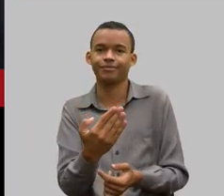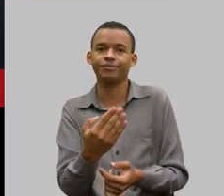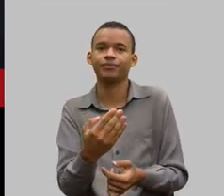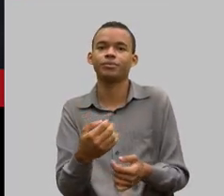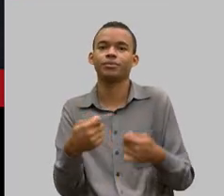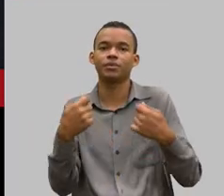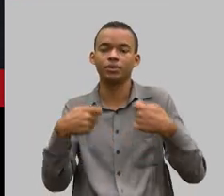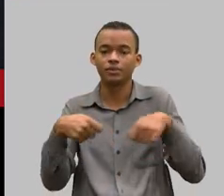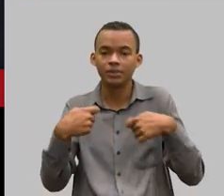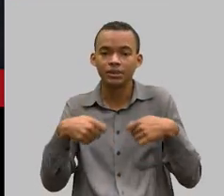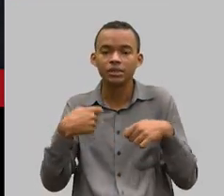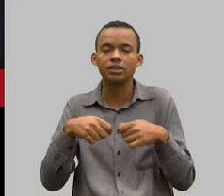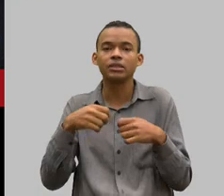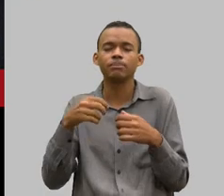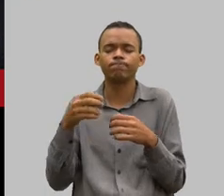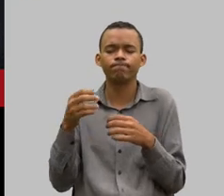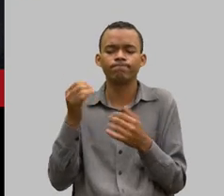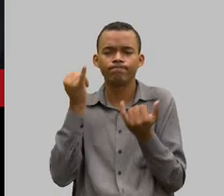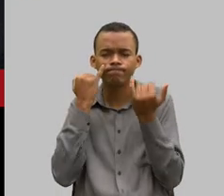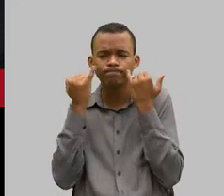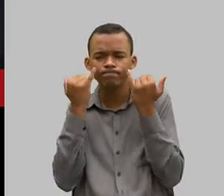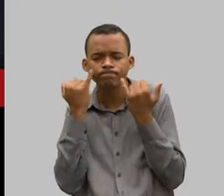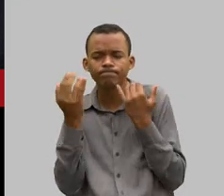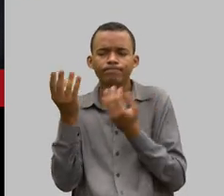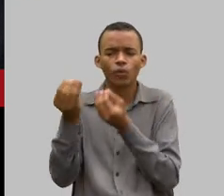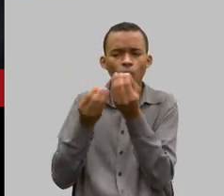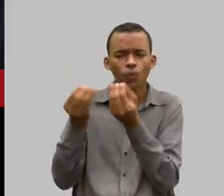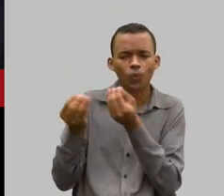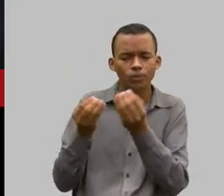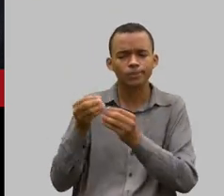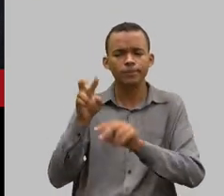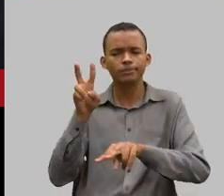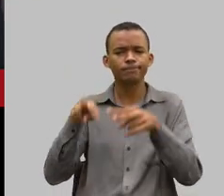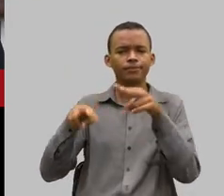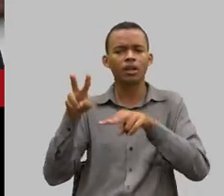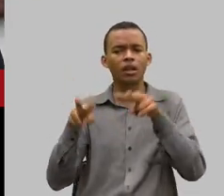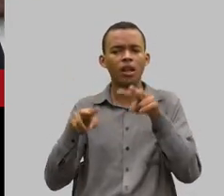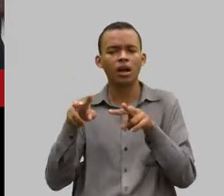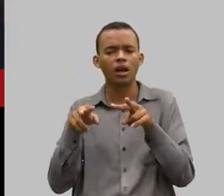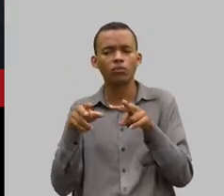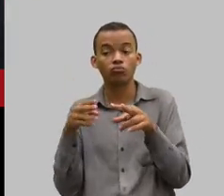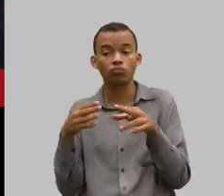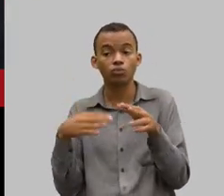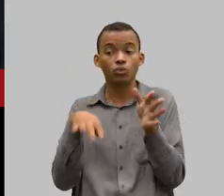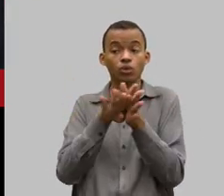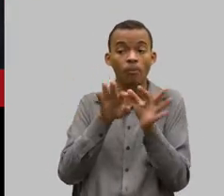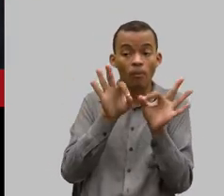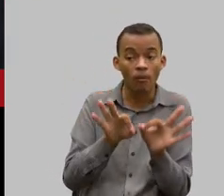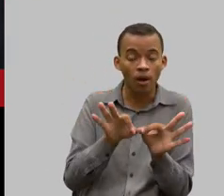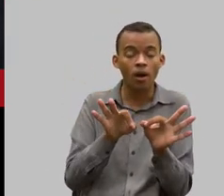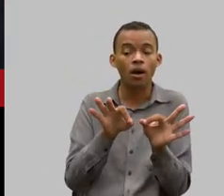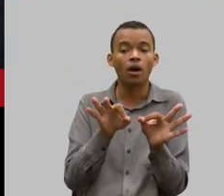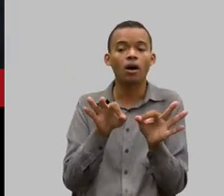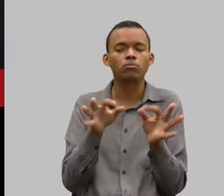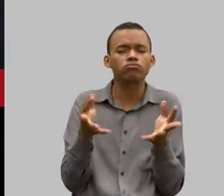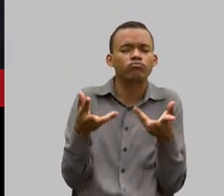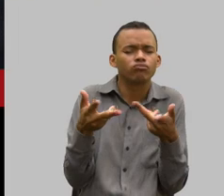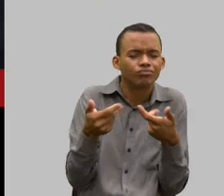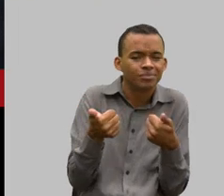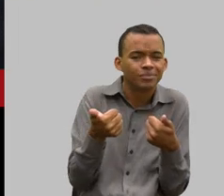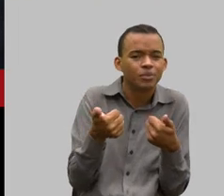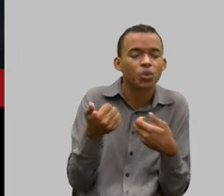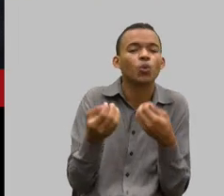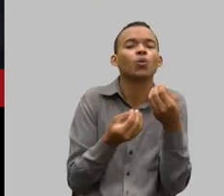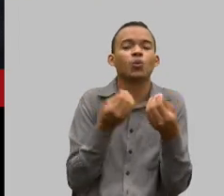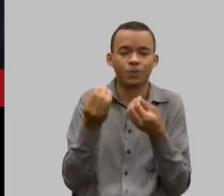informação que tá chegando se tá chegando como que tá chegando eh pra gente garantir que todos os mineiros tenham eh essa